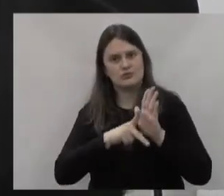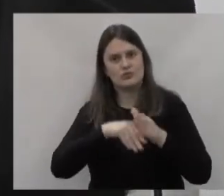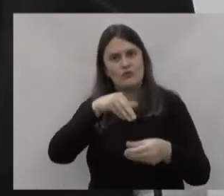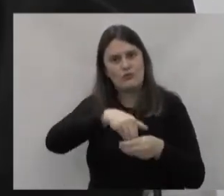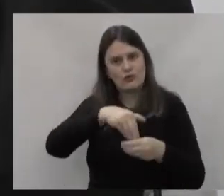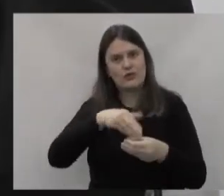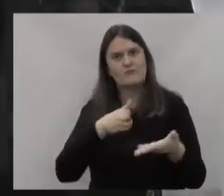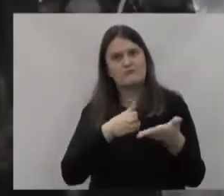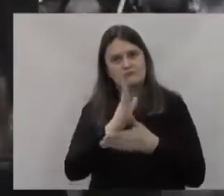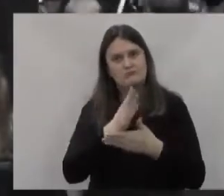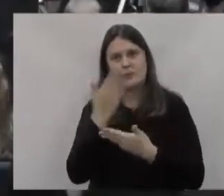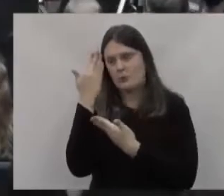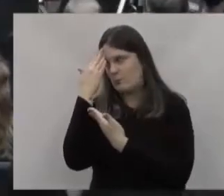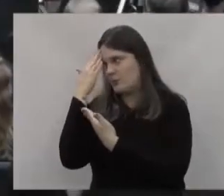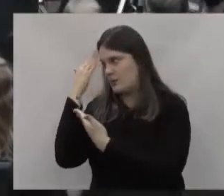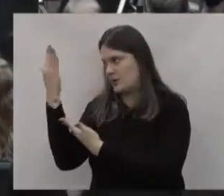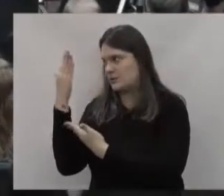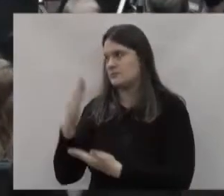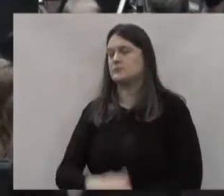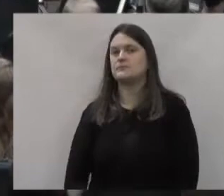certo. Obrigada.